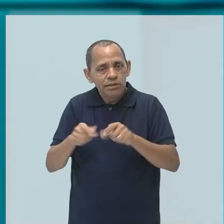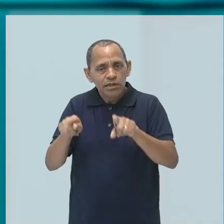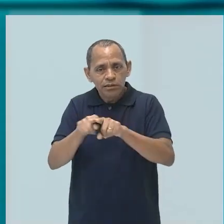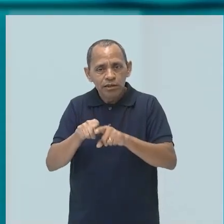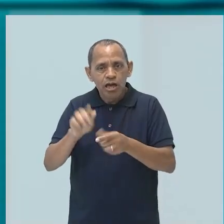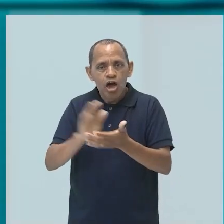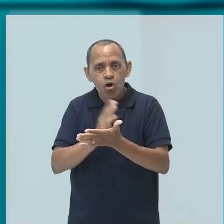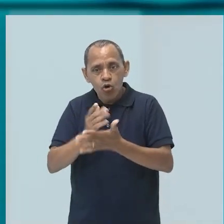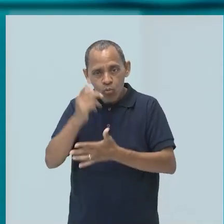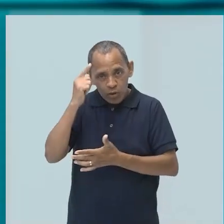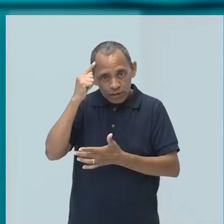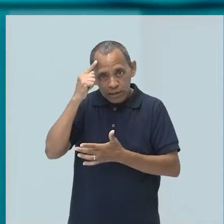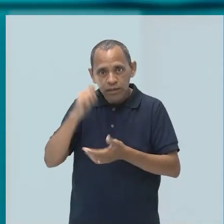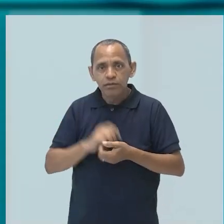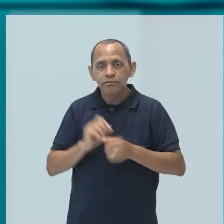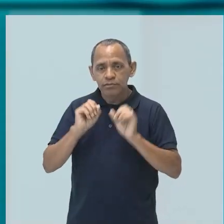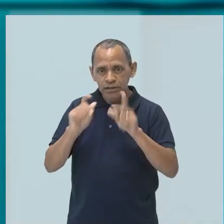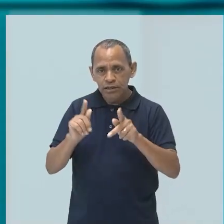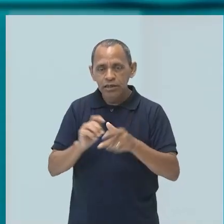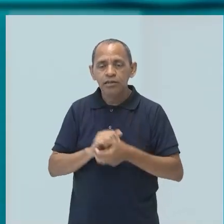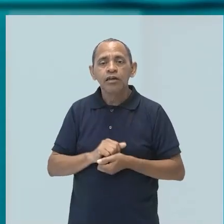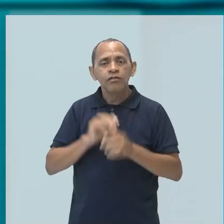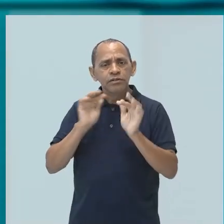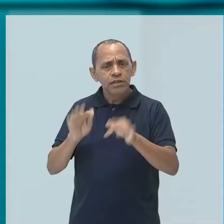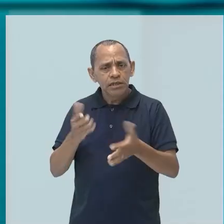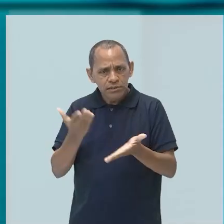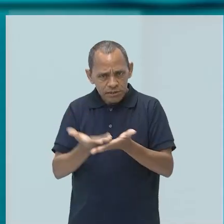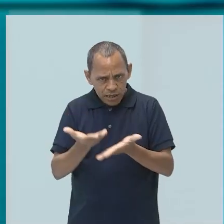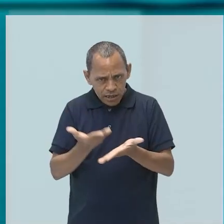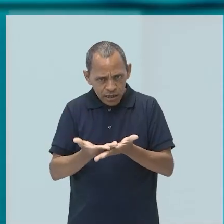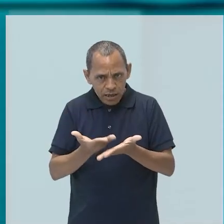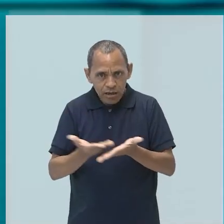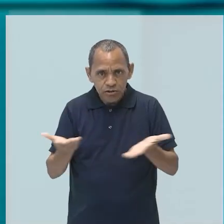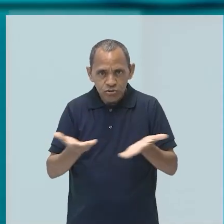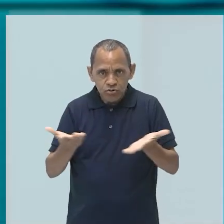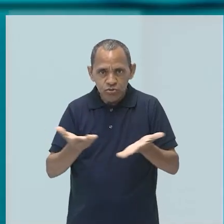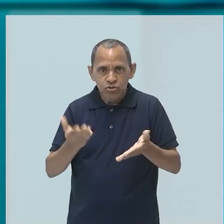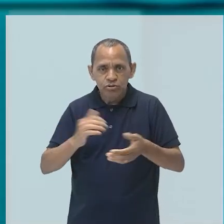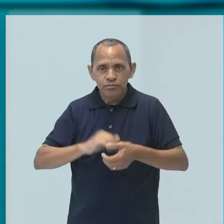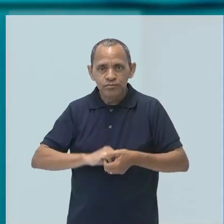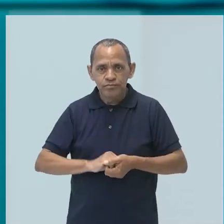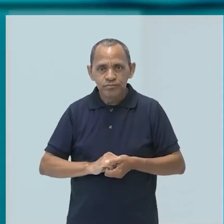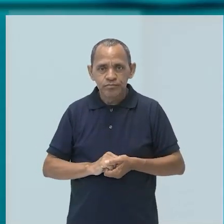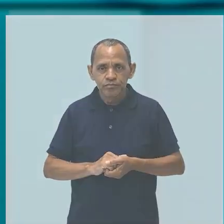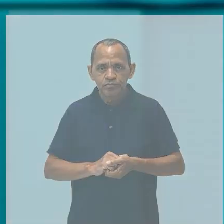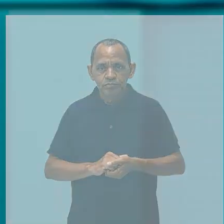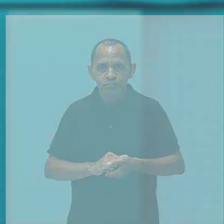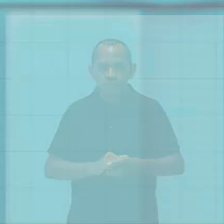Ok, gente? Dito isto, vamos finalizar a nossa aula aqui.